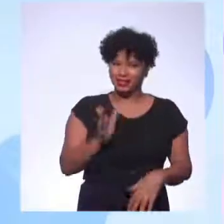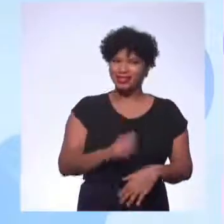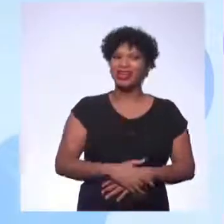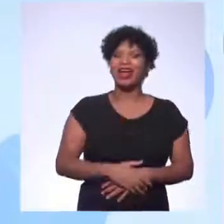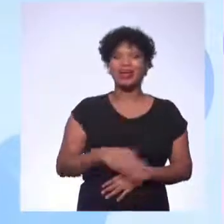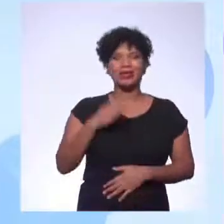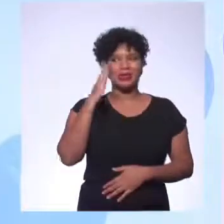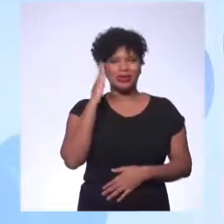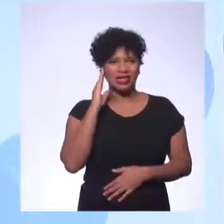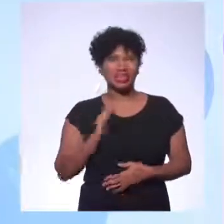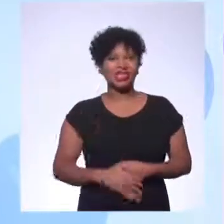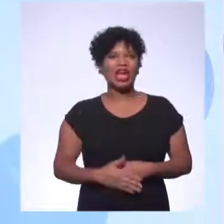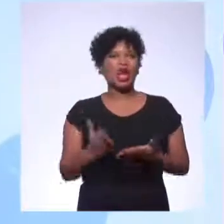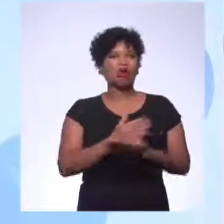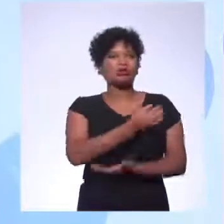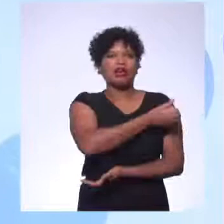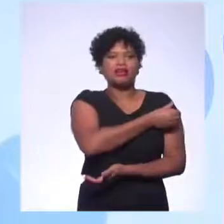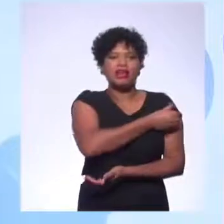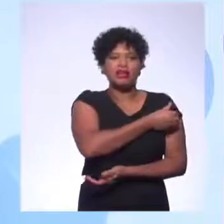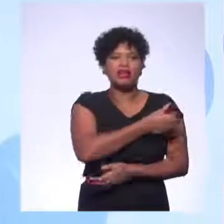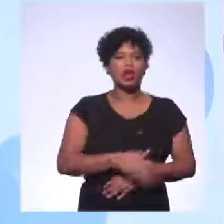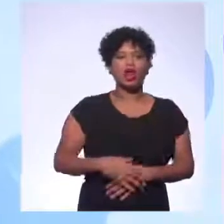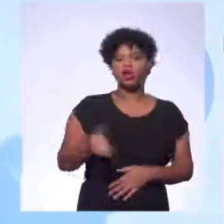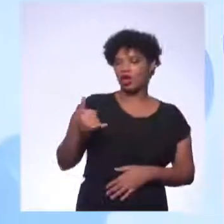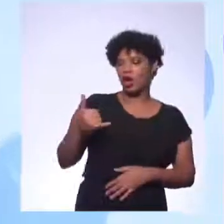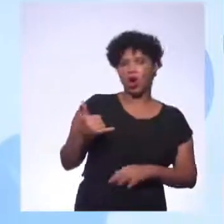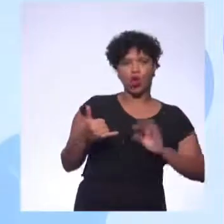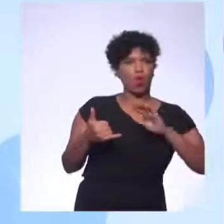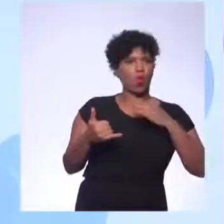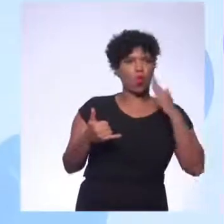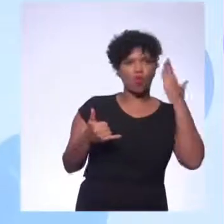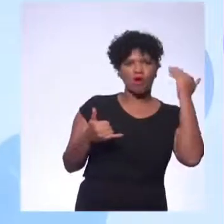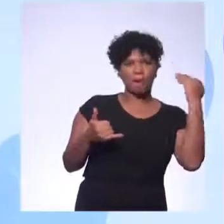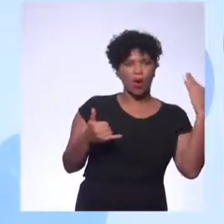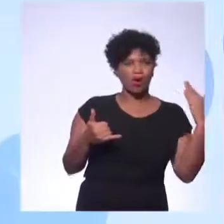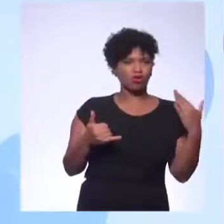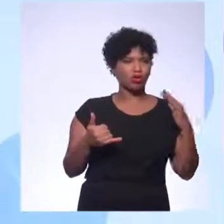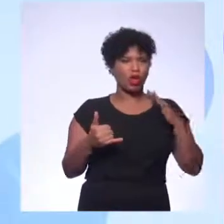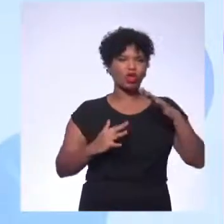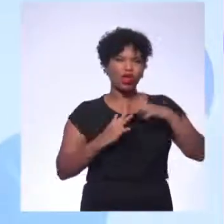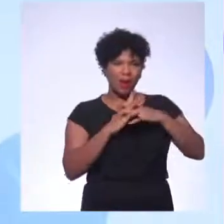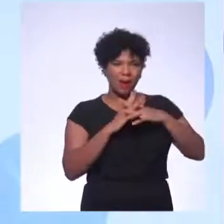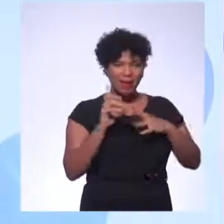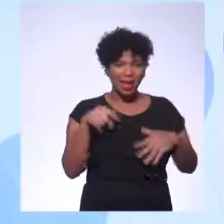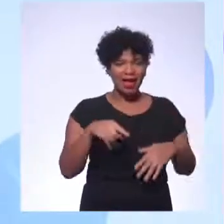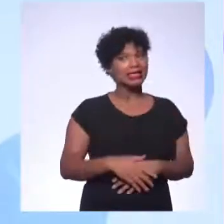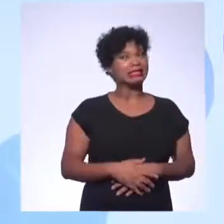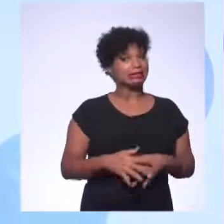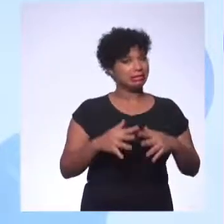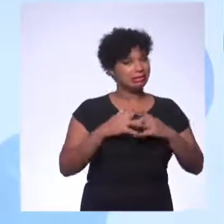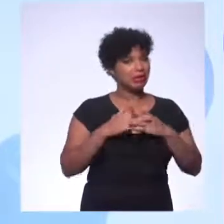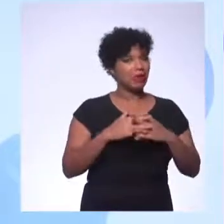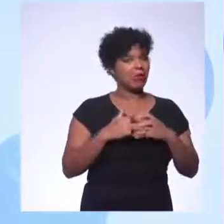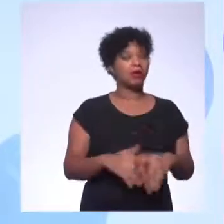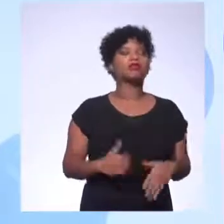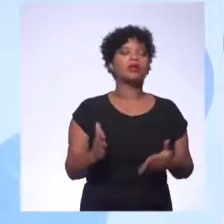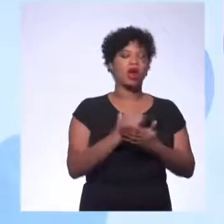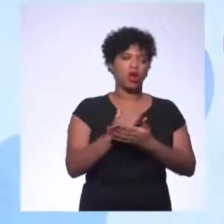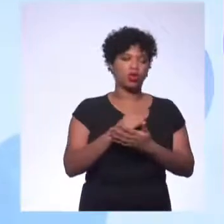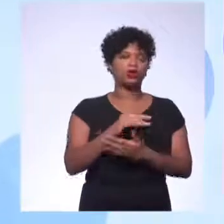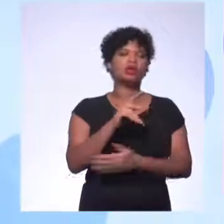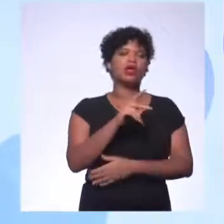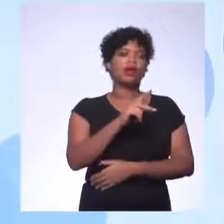é isso, aluno de 6º ano com o iPhone de última geração. Era complicado, hein? Aí os alunos e professores começaram a responder aqui,